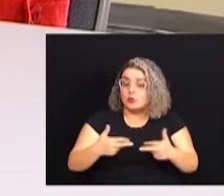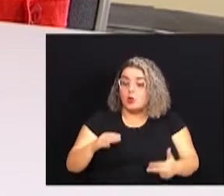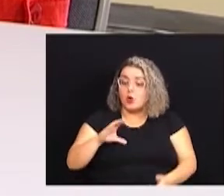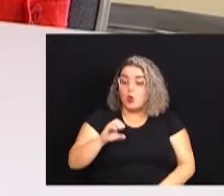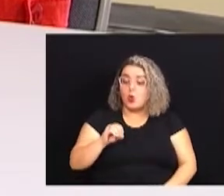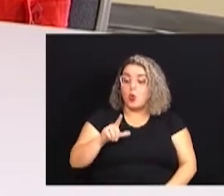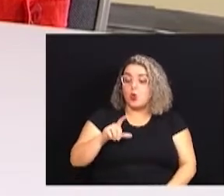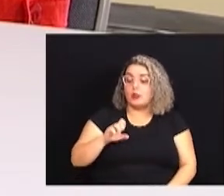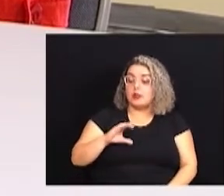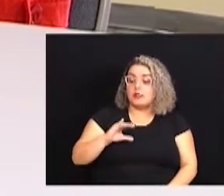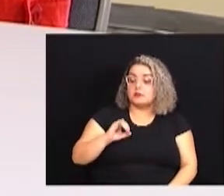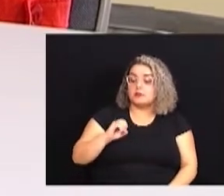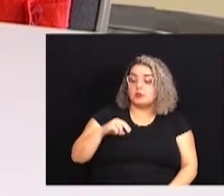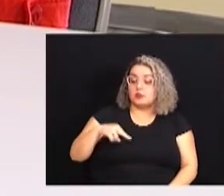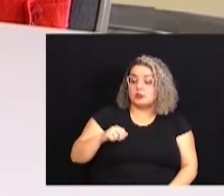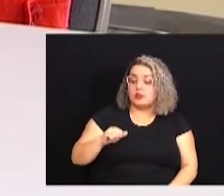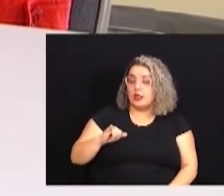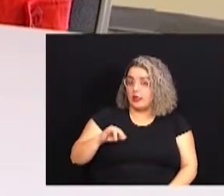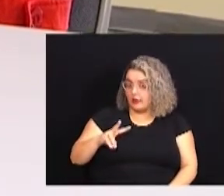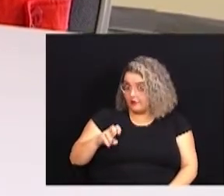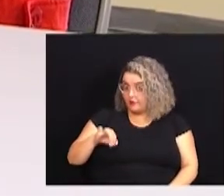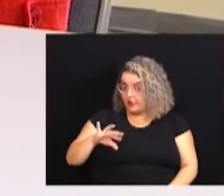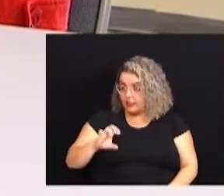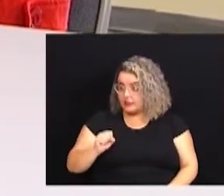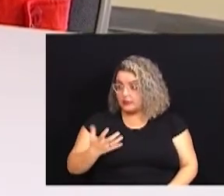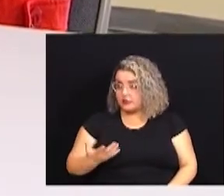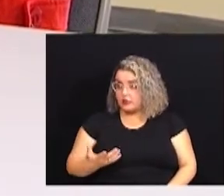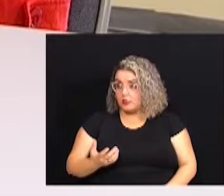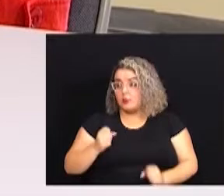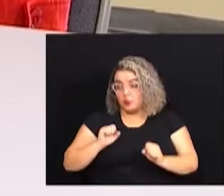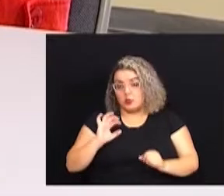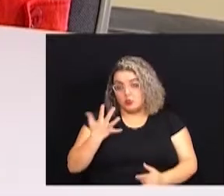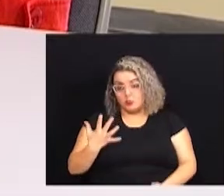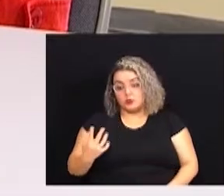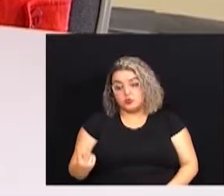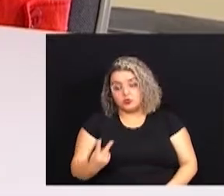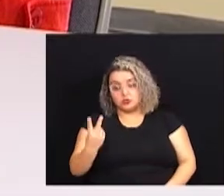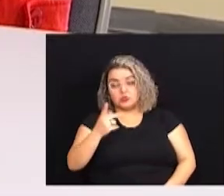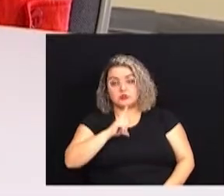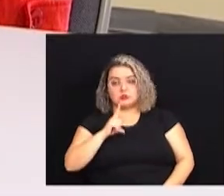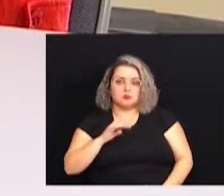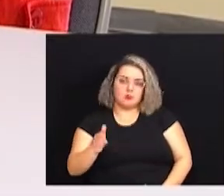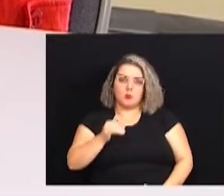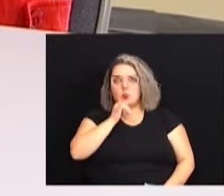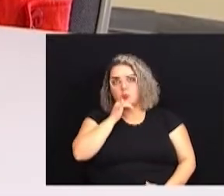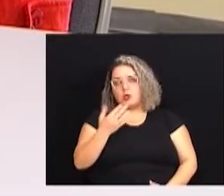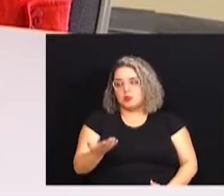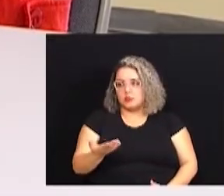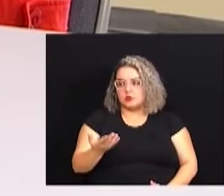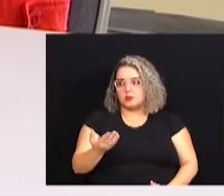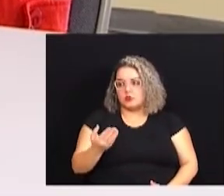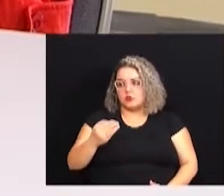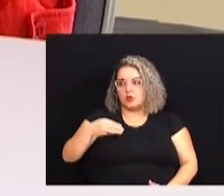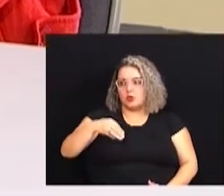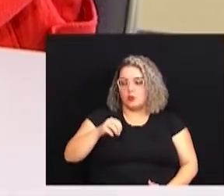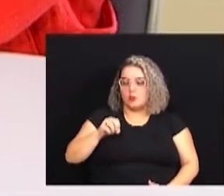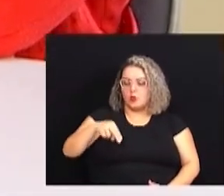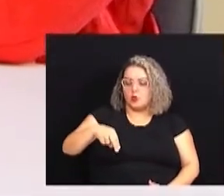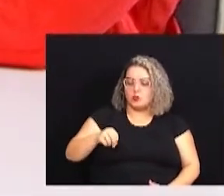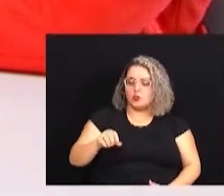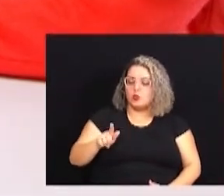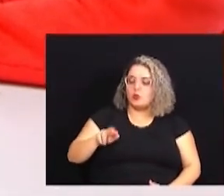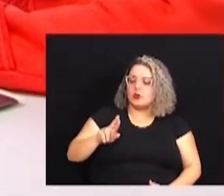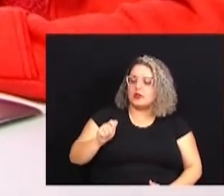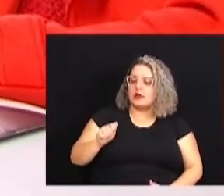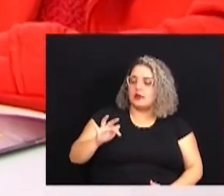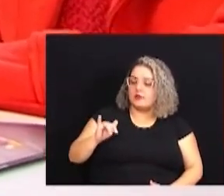objetos colecionáveis também pode acontecer de ocorrer uma valorização. Eu vou dar um exemplo de uma monografia